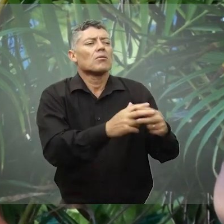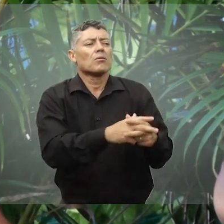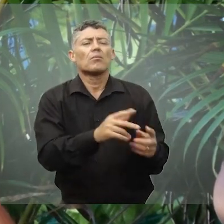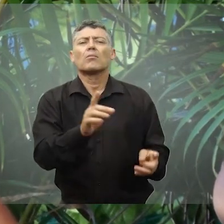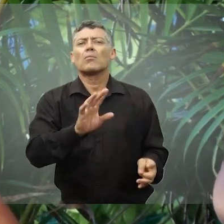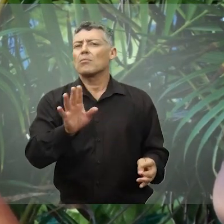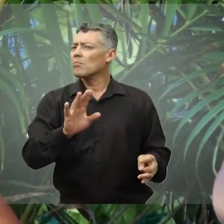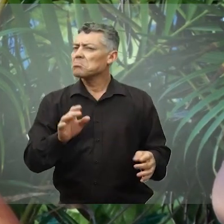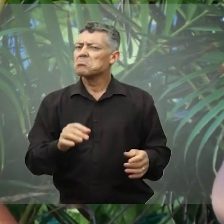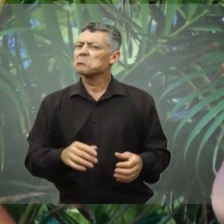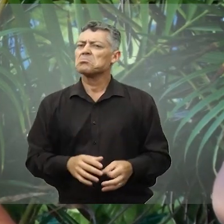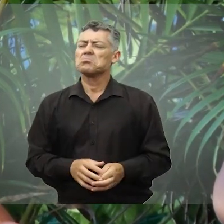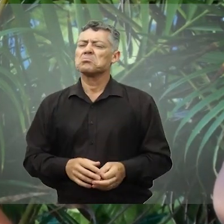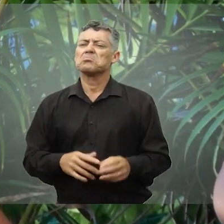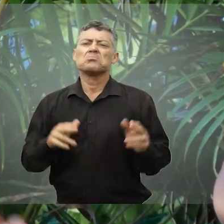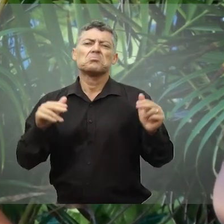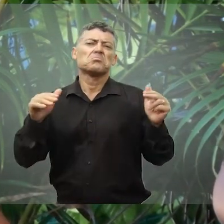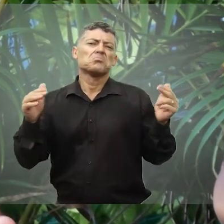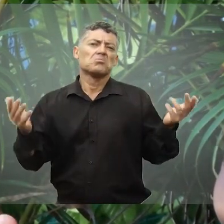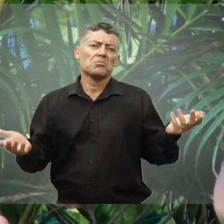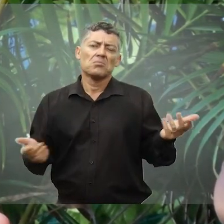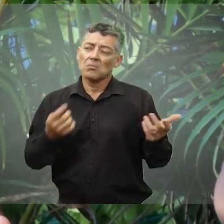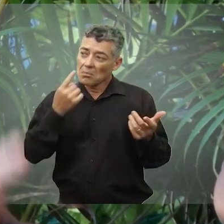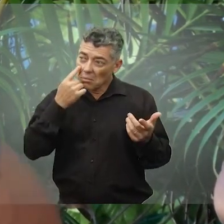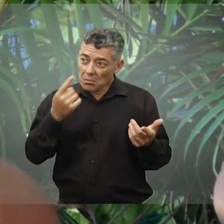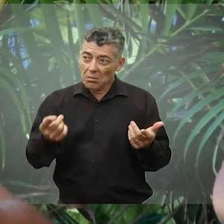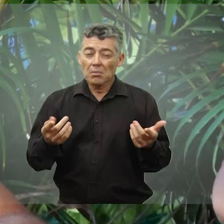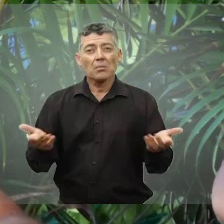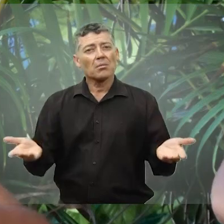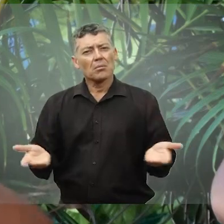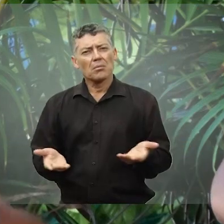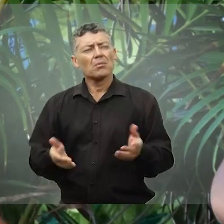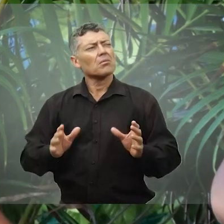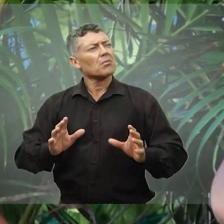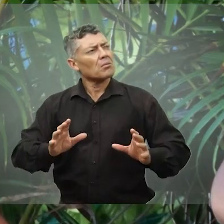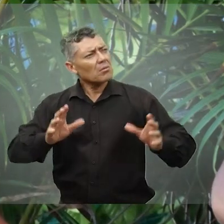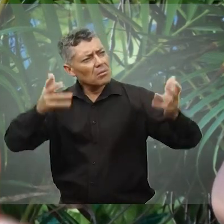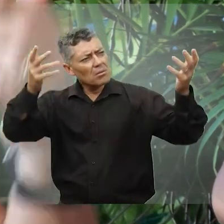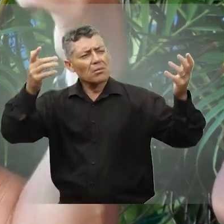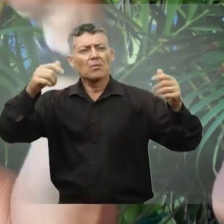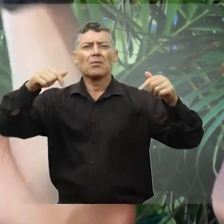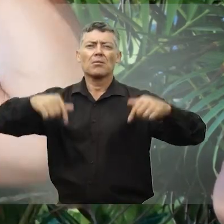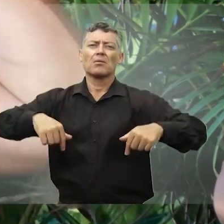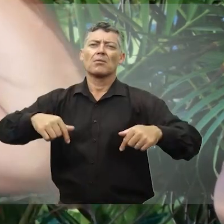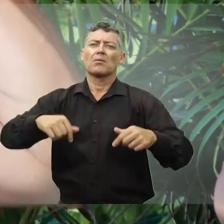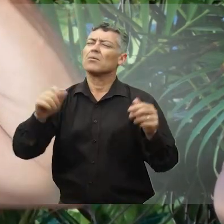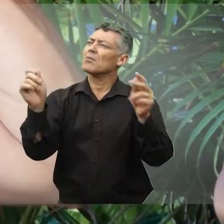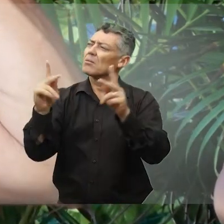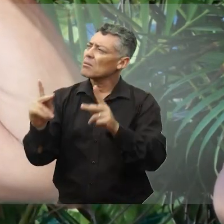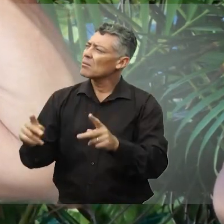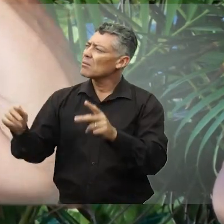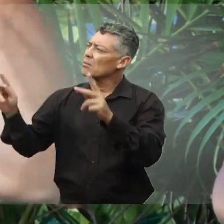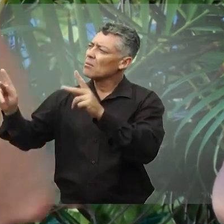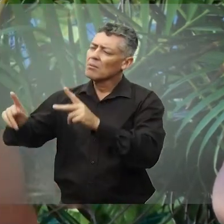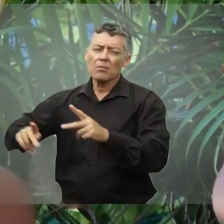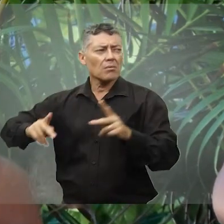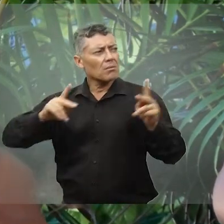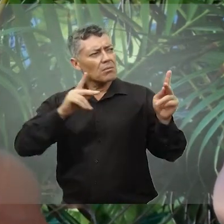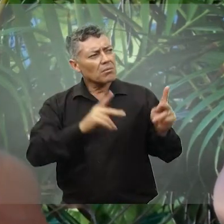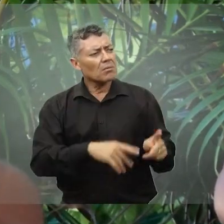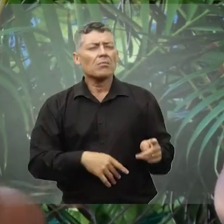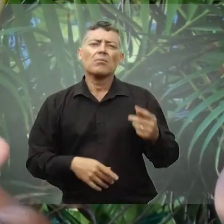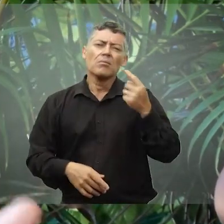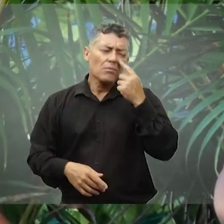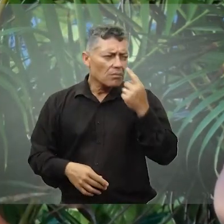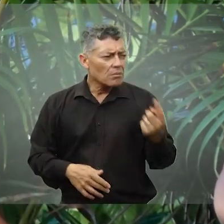confusão. Muito pelo contrário, a gente vê hoje, nessas festas, nessas cidades, pais com filhos no ombro, coisa que eu vi